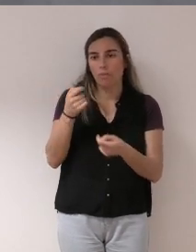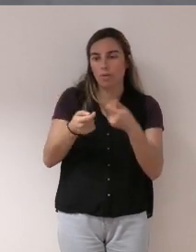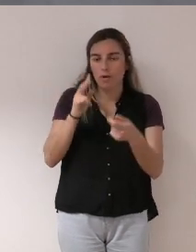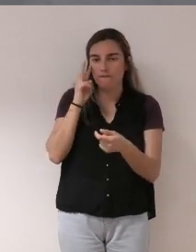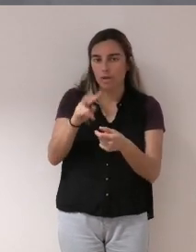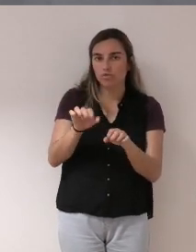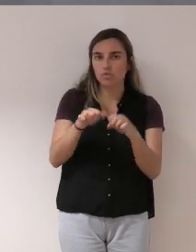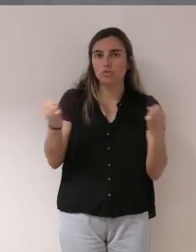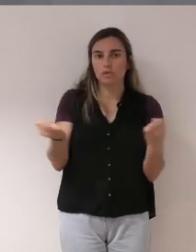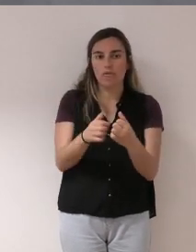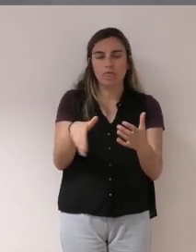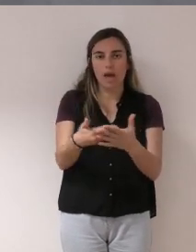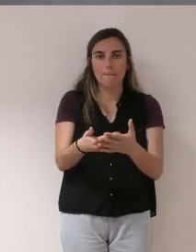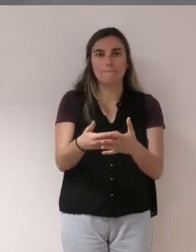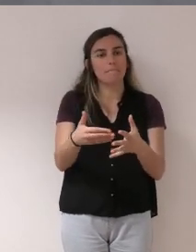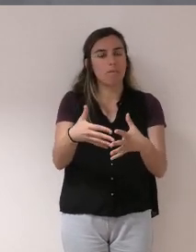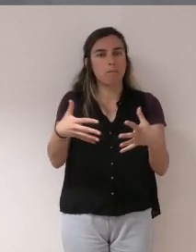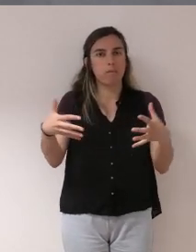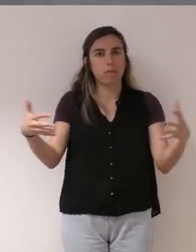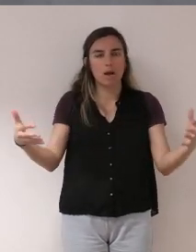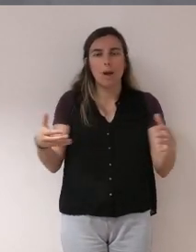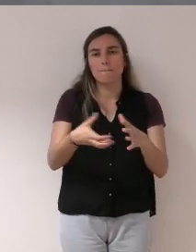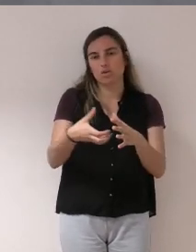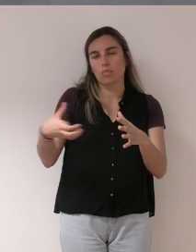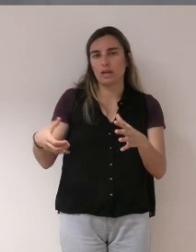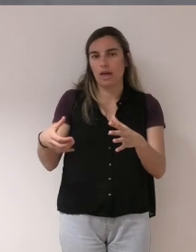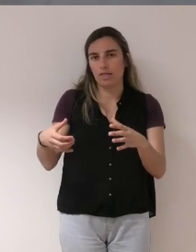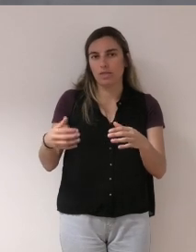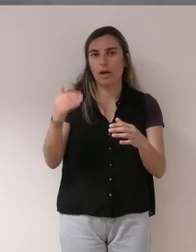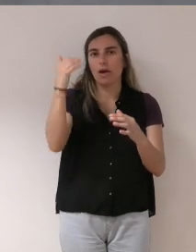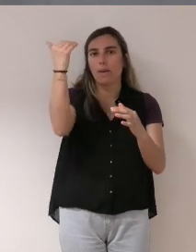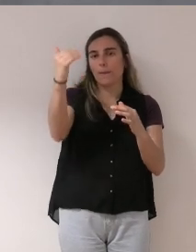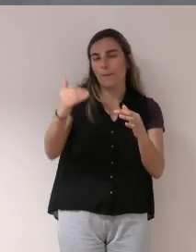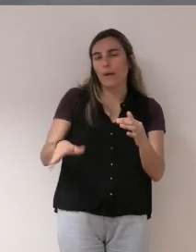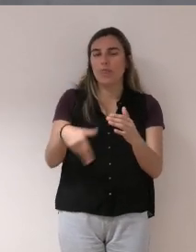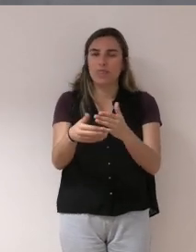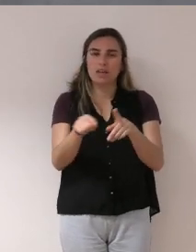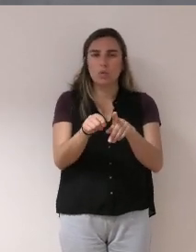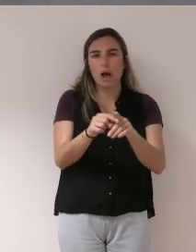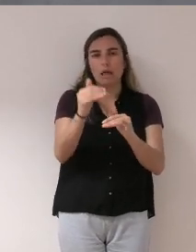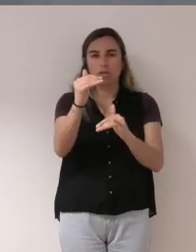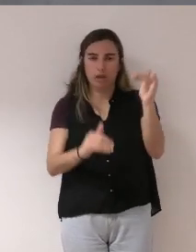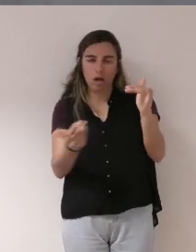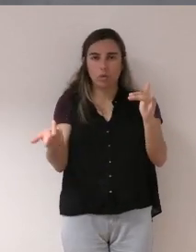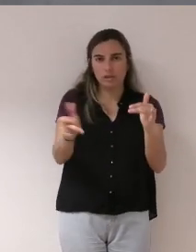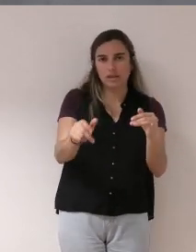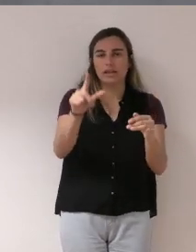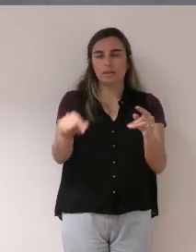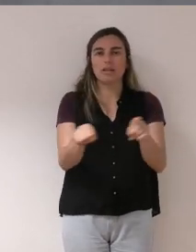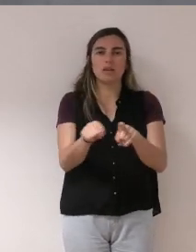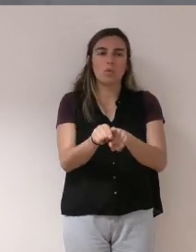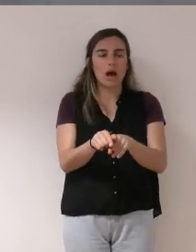sociedades se tornavam mais complexas, aumentava também a desigualdade, aumentavam também os instrumentos